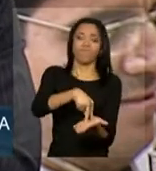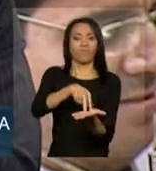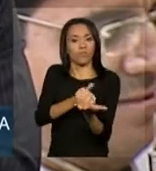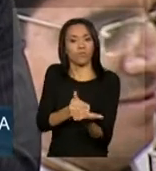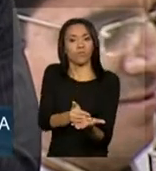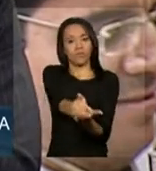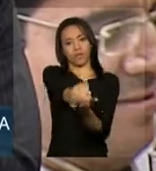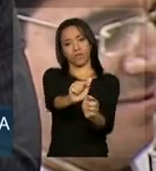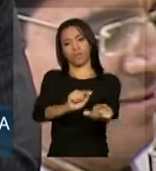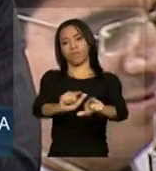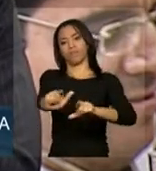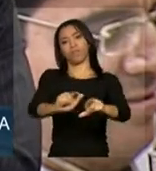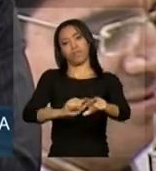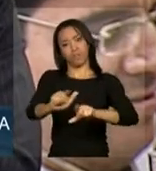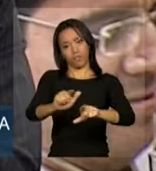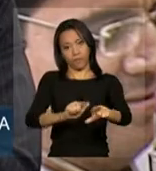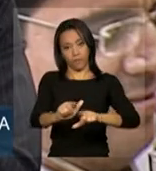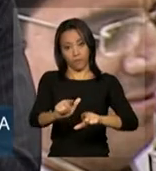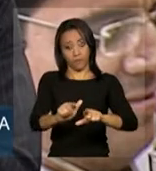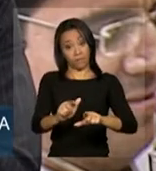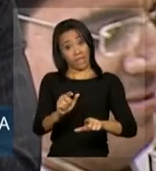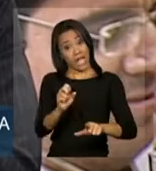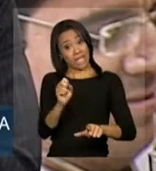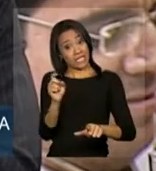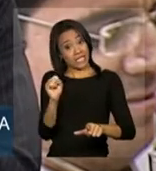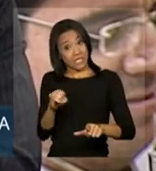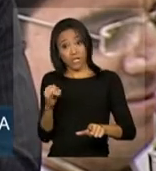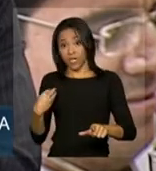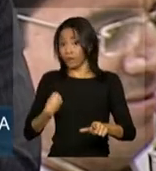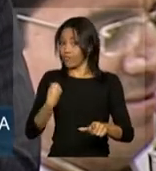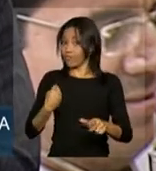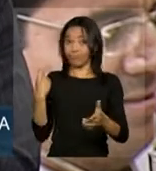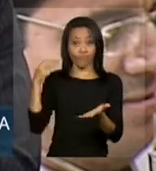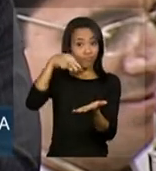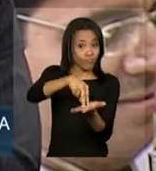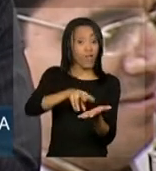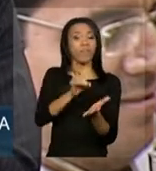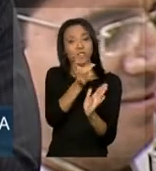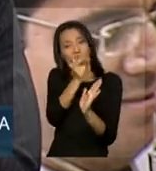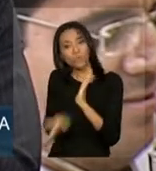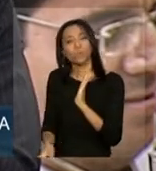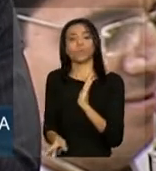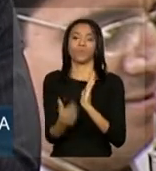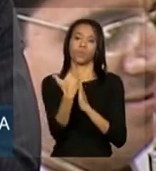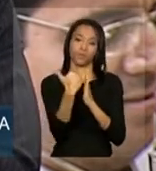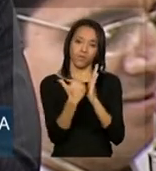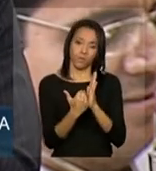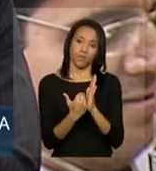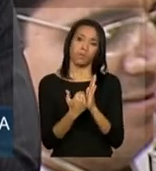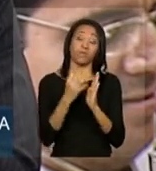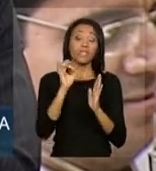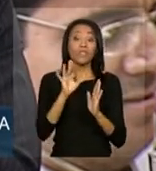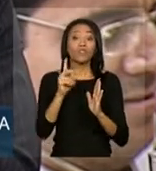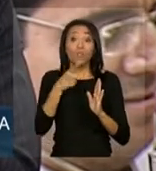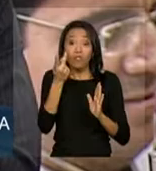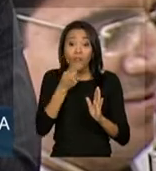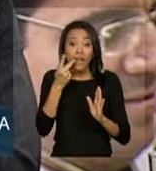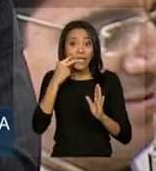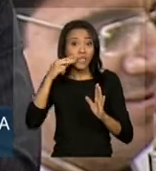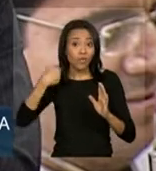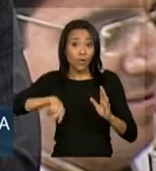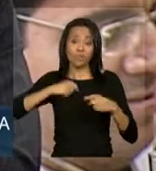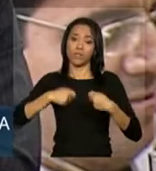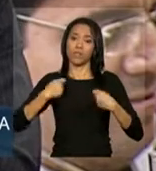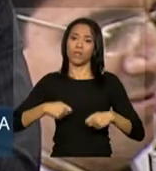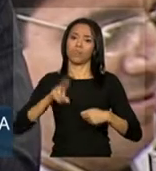do programa nesses bairros casos não comparece até o dia 12 de Setembro será excluído do programa isso só reforça usarmos todas as estratégias